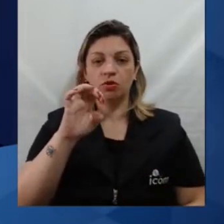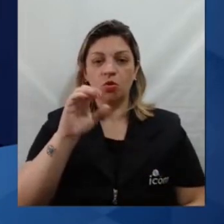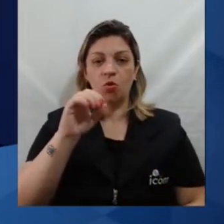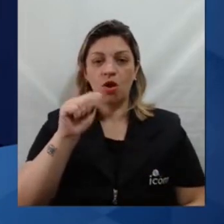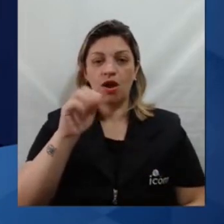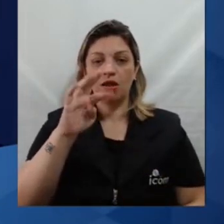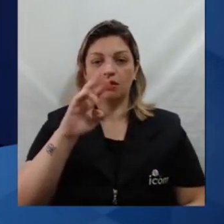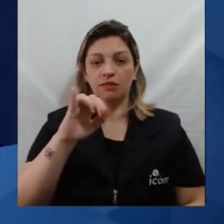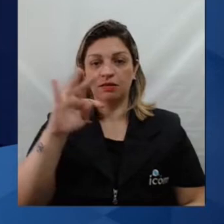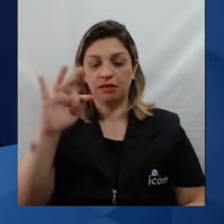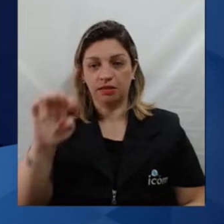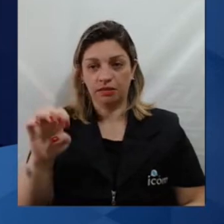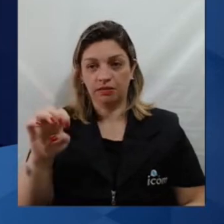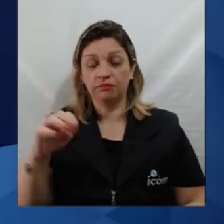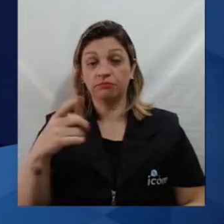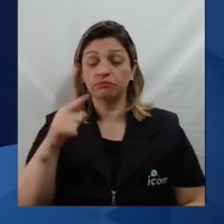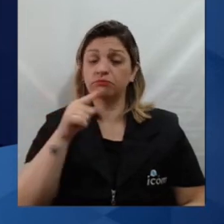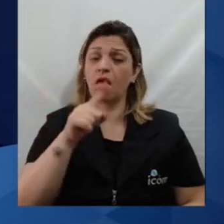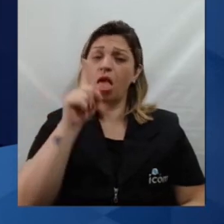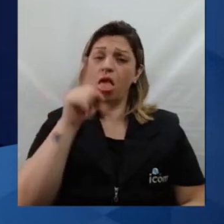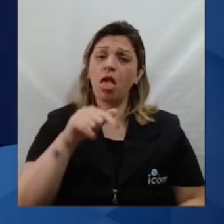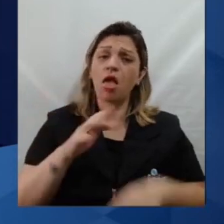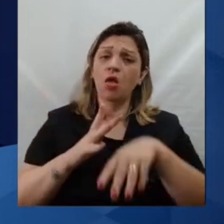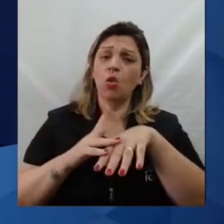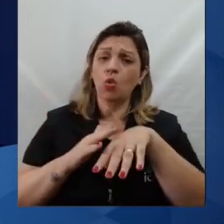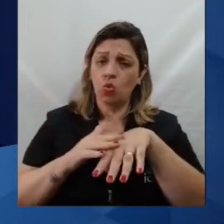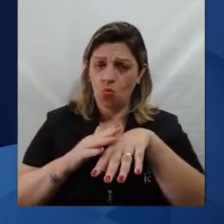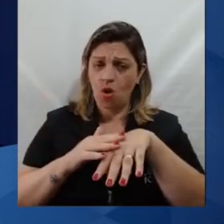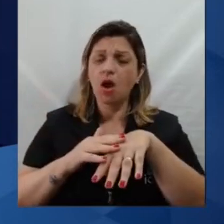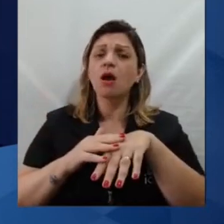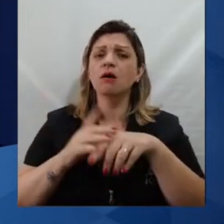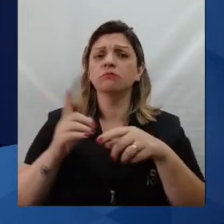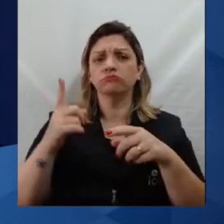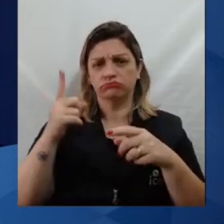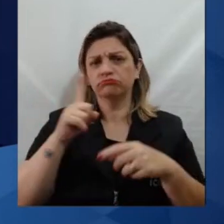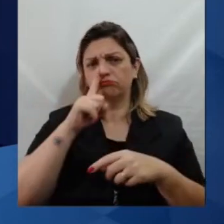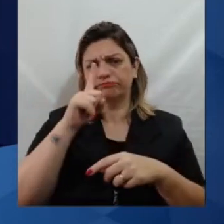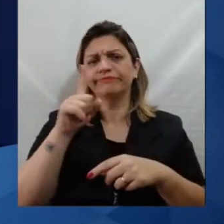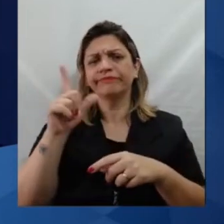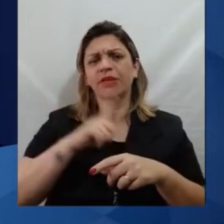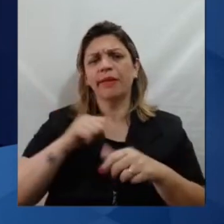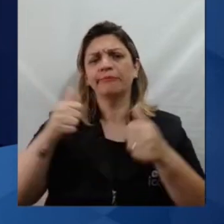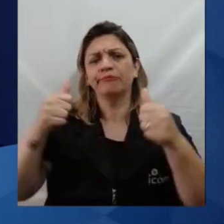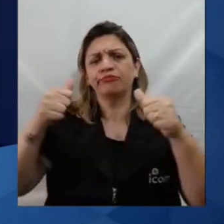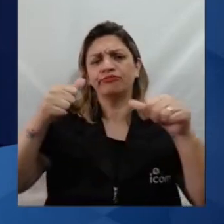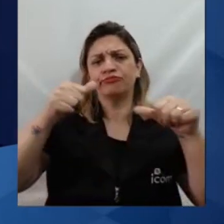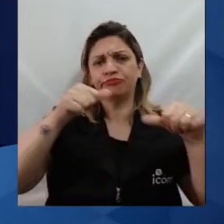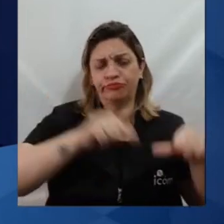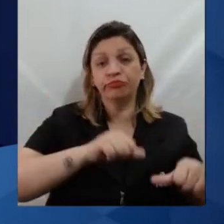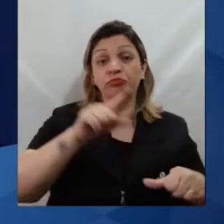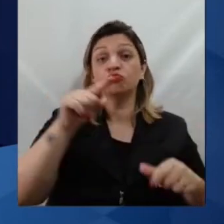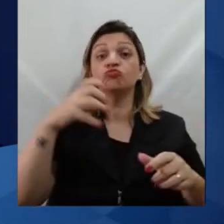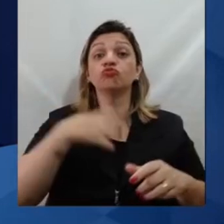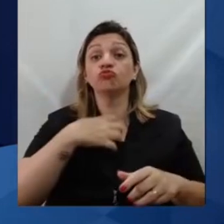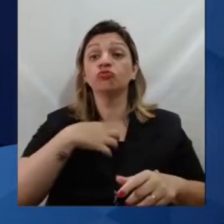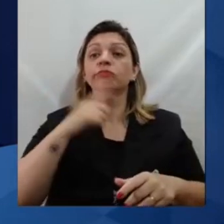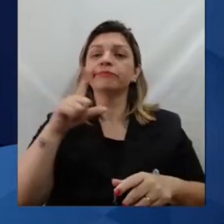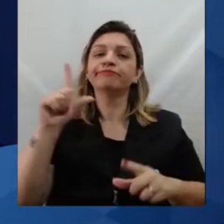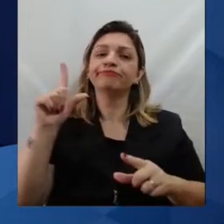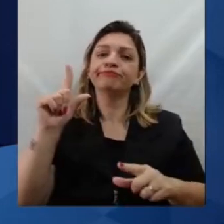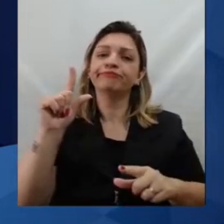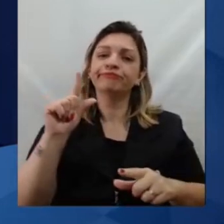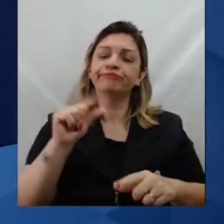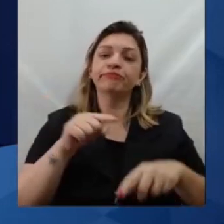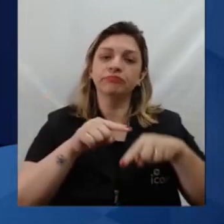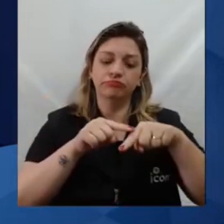Então, a osteoartrite ela é uma doença articular crônica e degenerativa. Ela é caracterizada por uma degradação dessa cartilagem